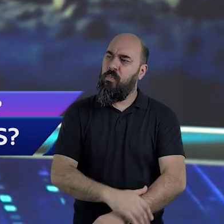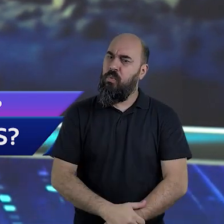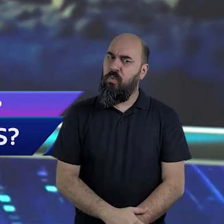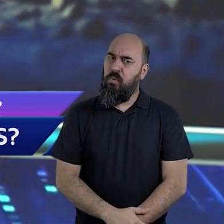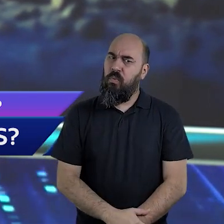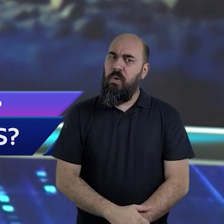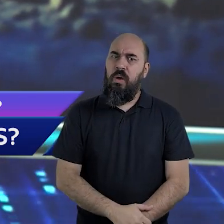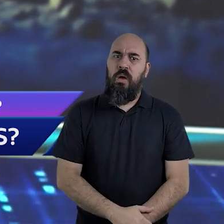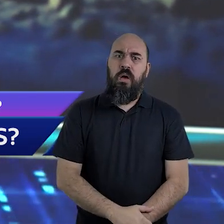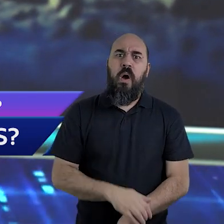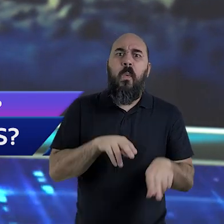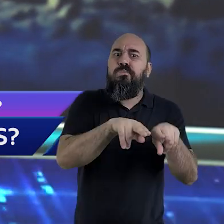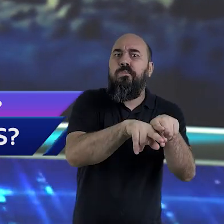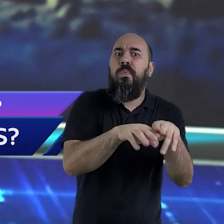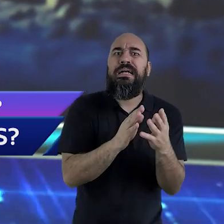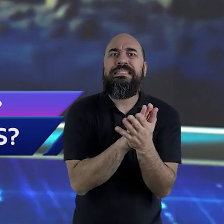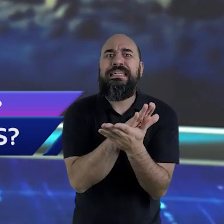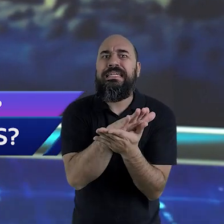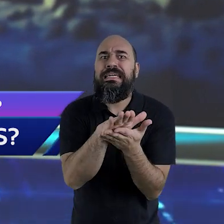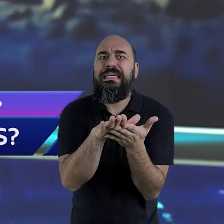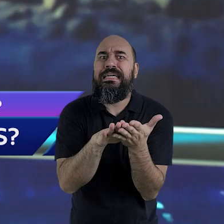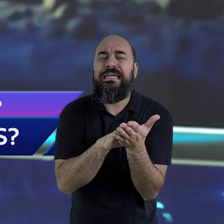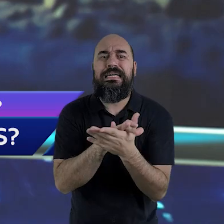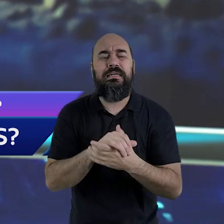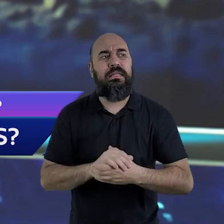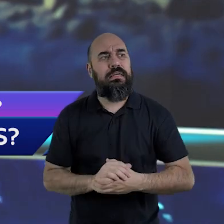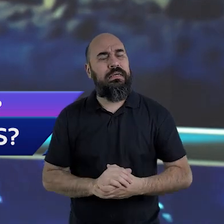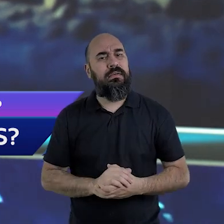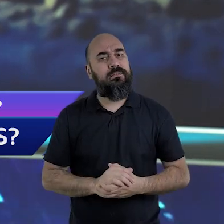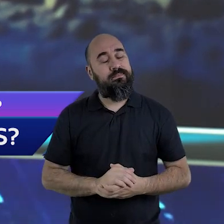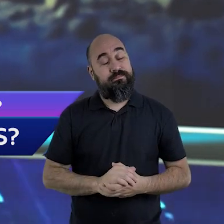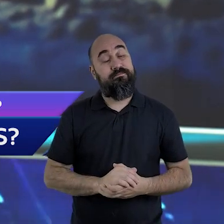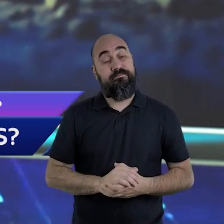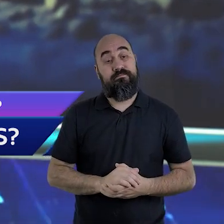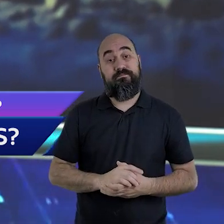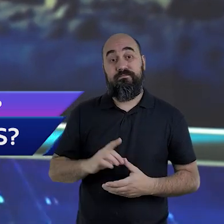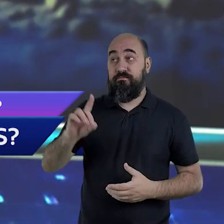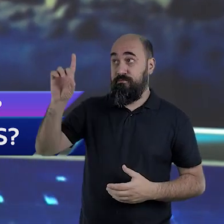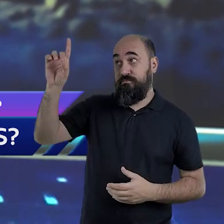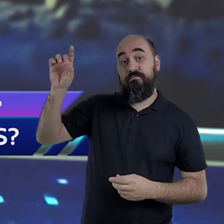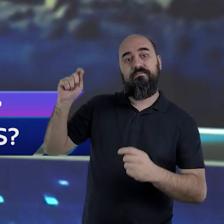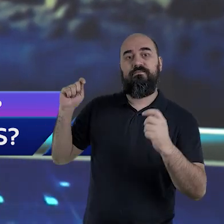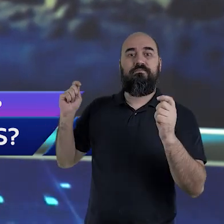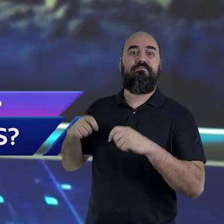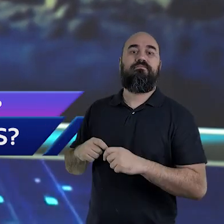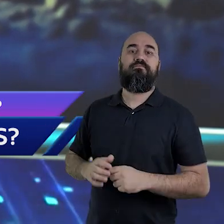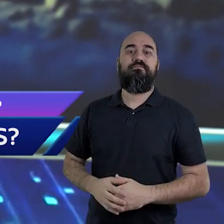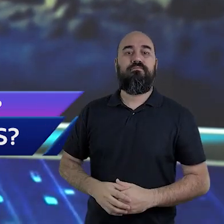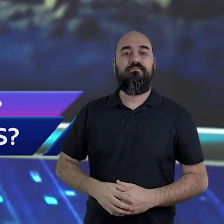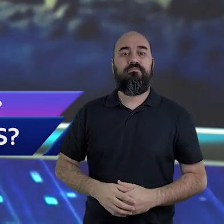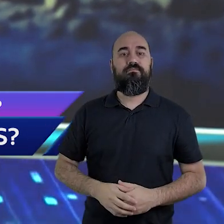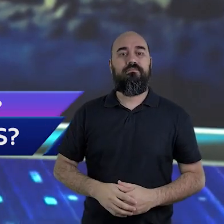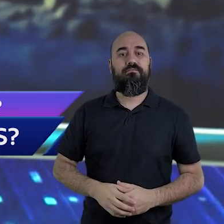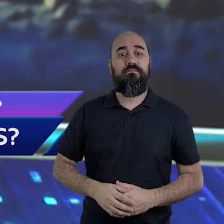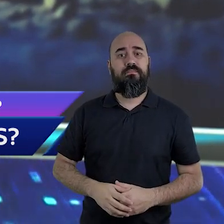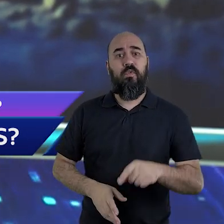os impossíveis humanos são os possíveis divinos. Quais são os seus